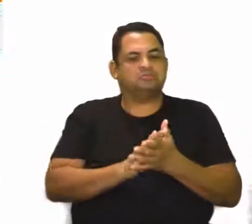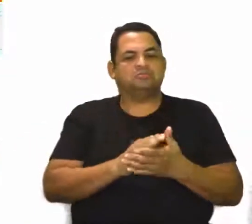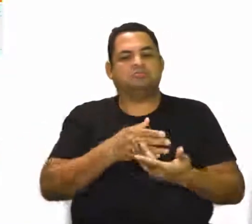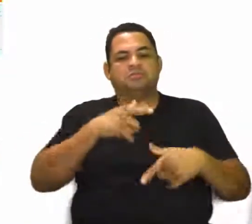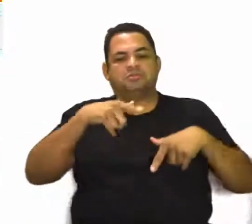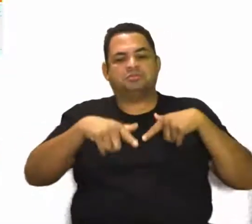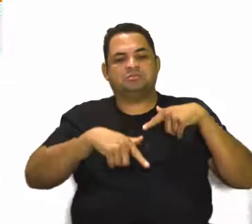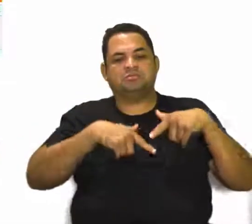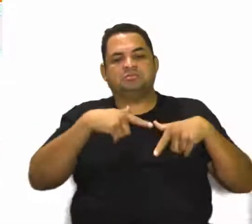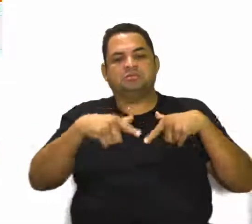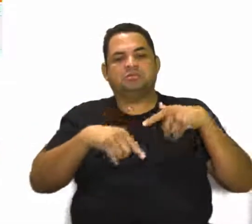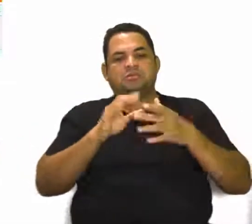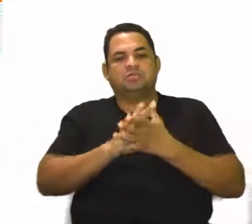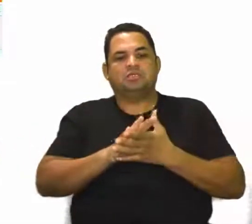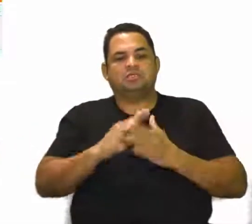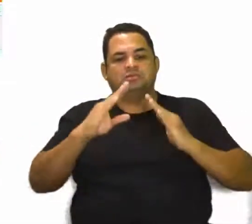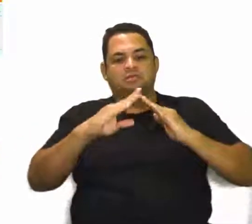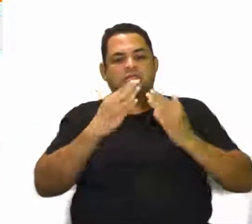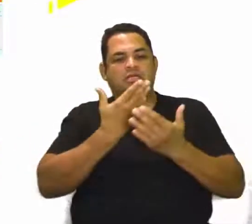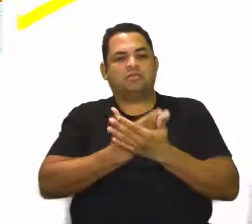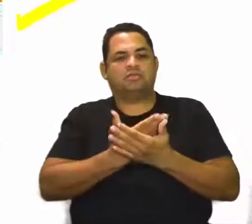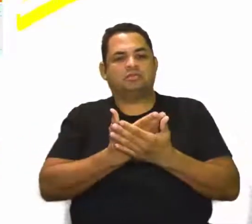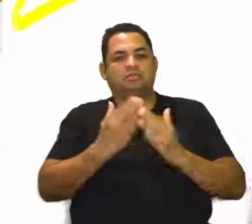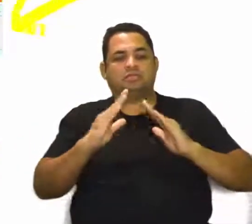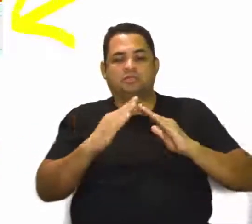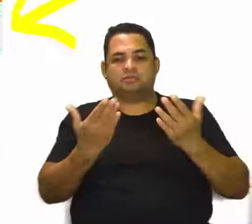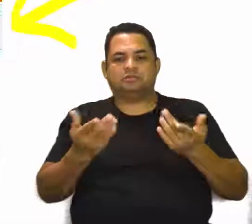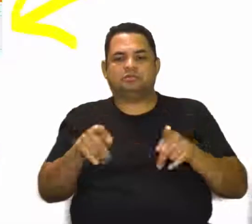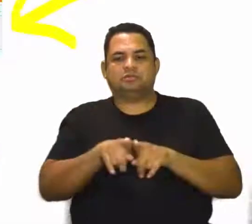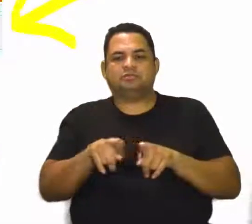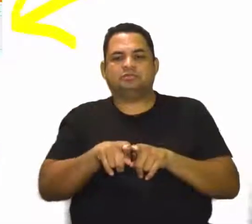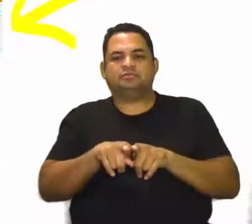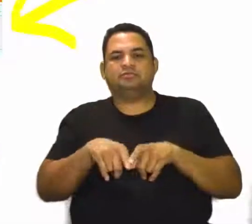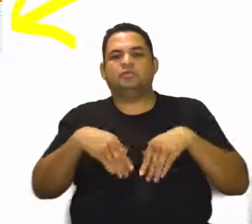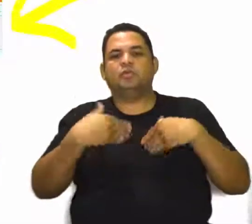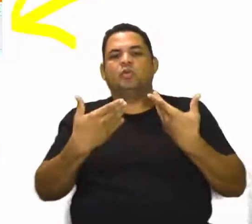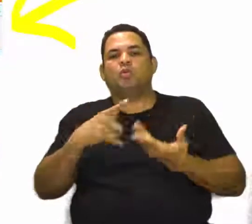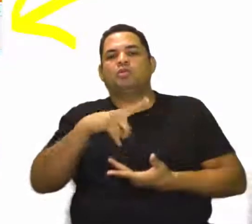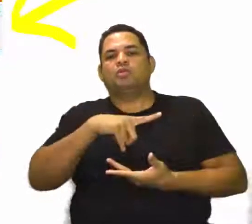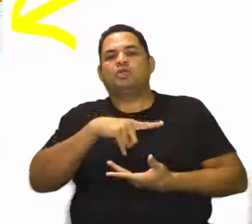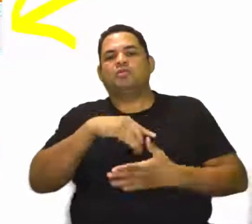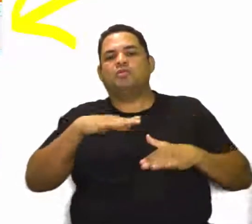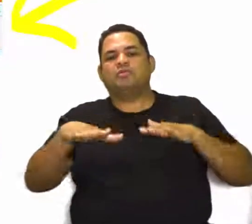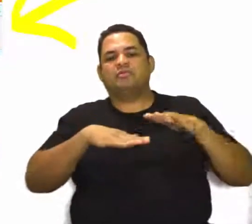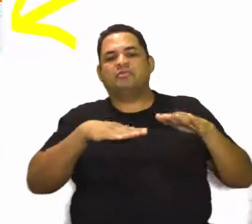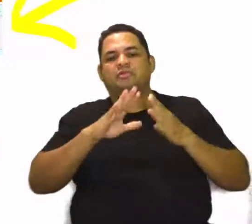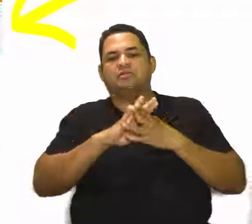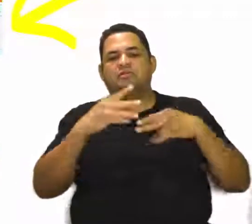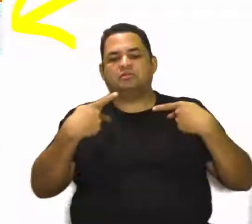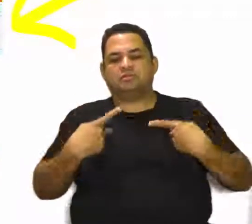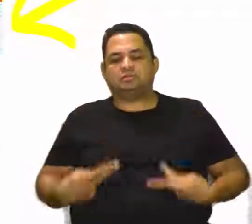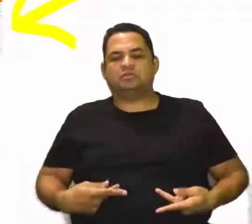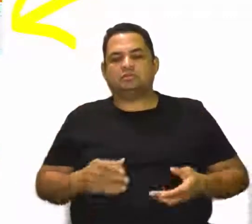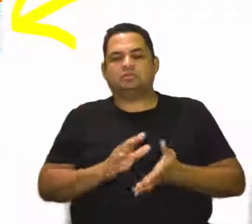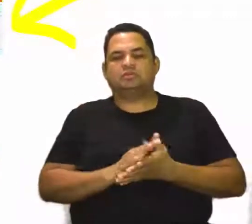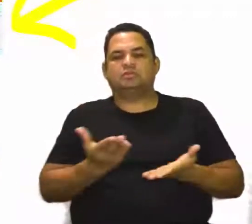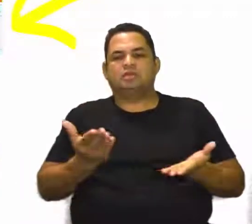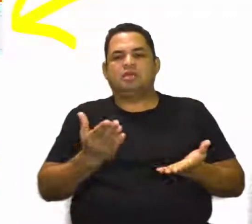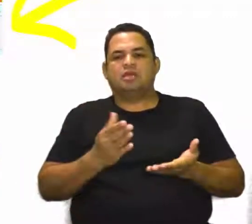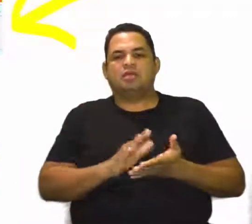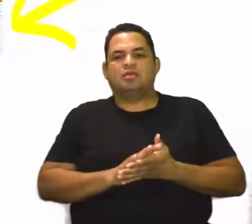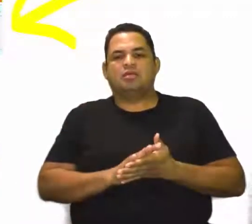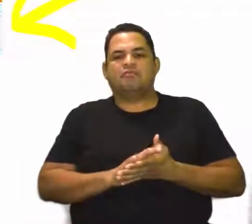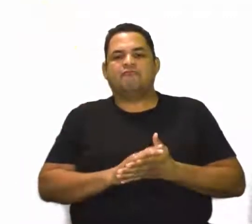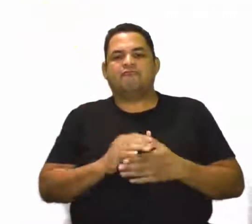nas atividades domésticas. Então, onde eu tenho movimento corporal, eu estou realizando atividade física.